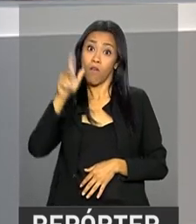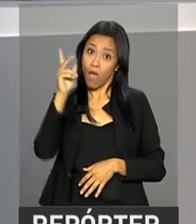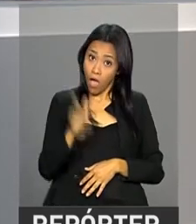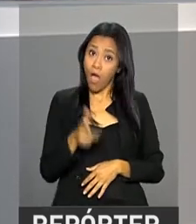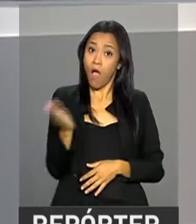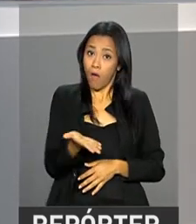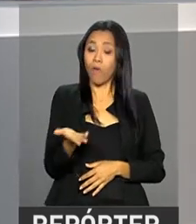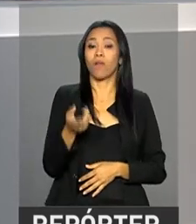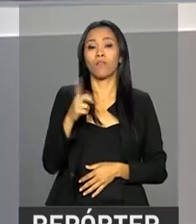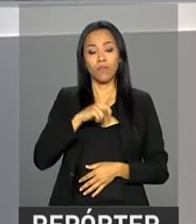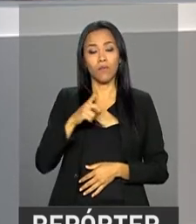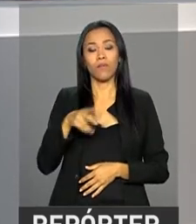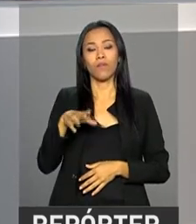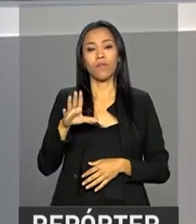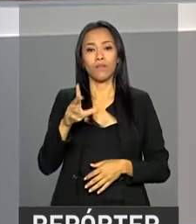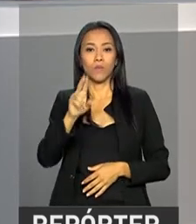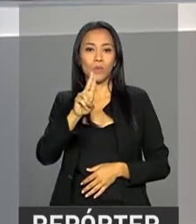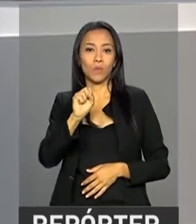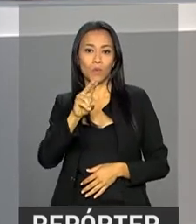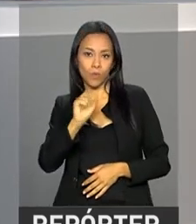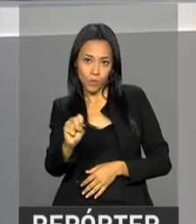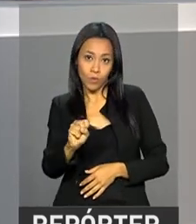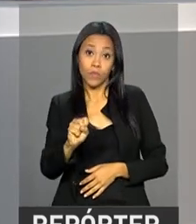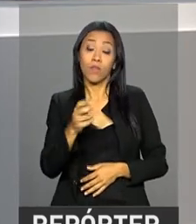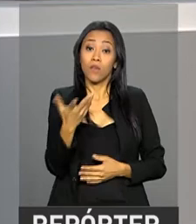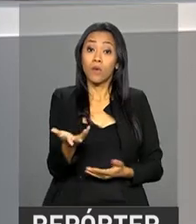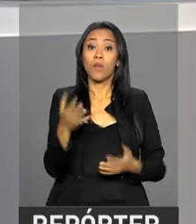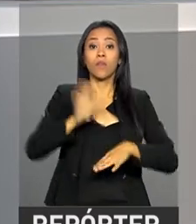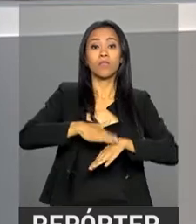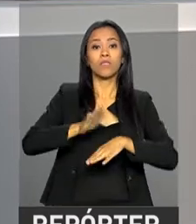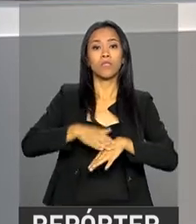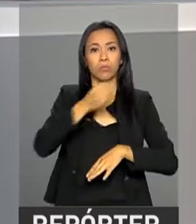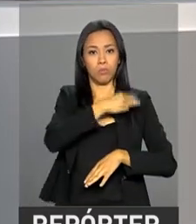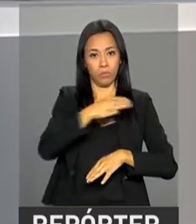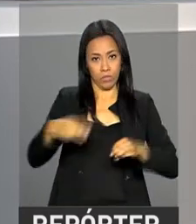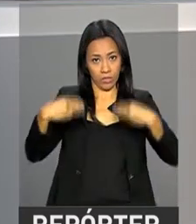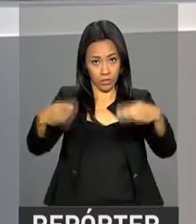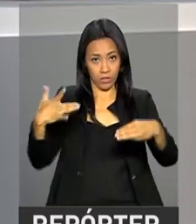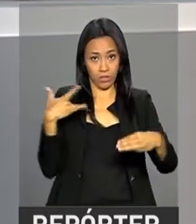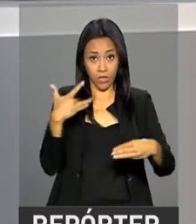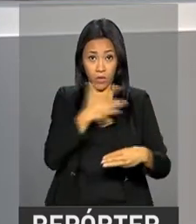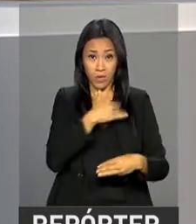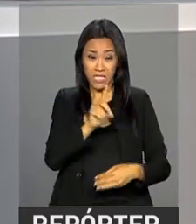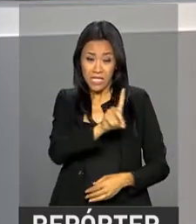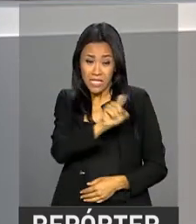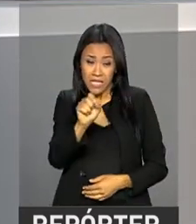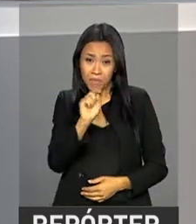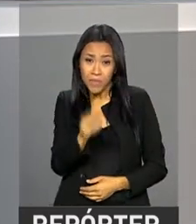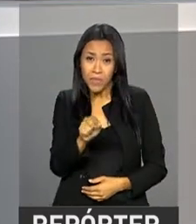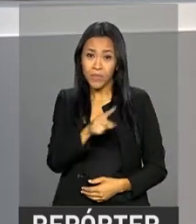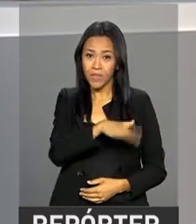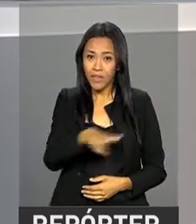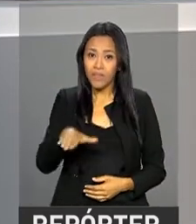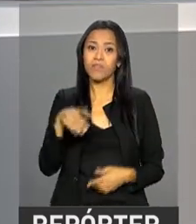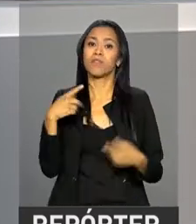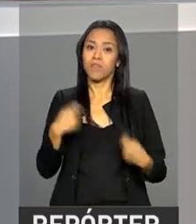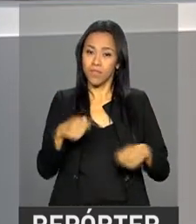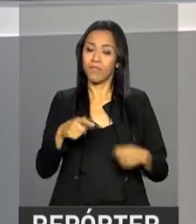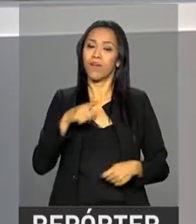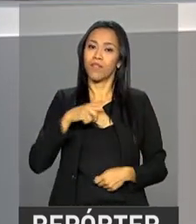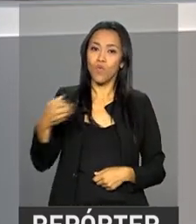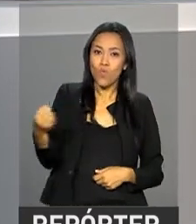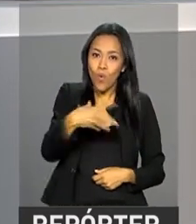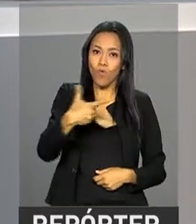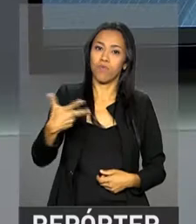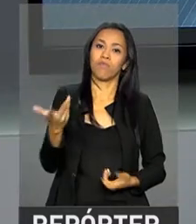único de saúde o sus de acordo com o ministério da saúde todas as 100 mil crianças que necessitam terão acesso ao novo